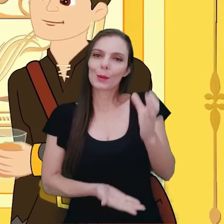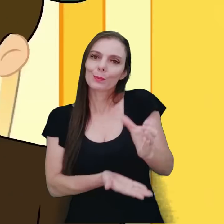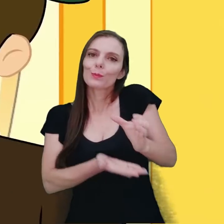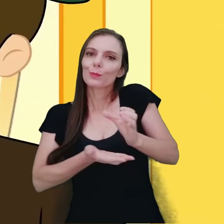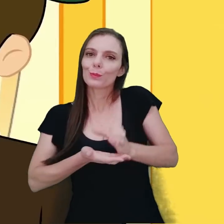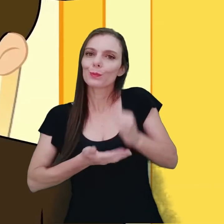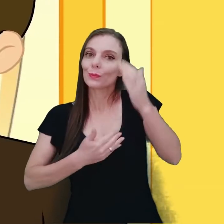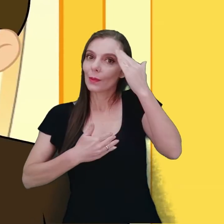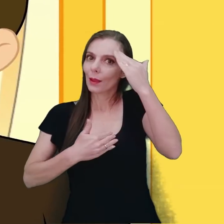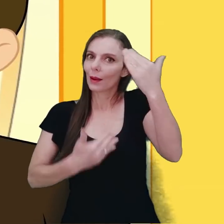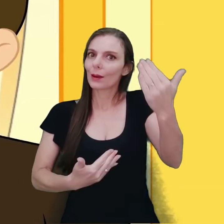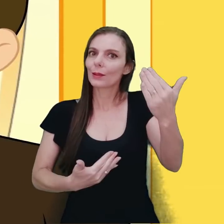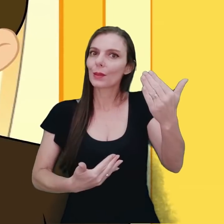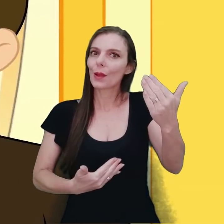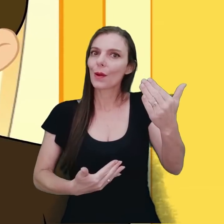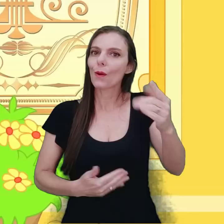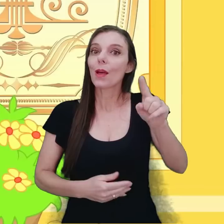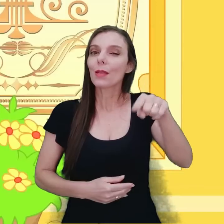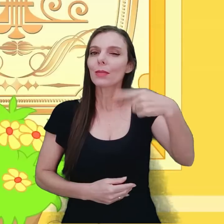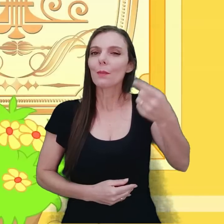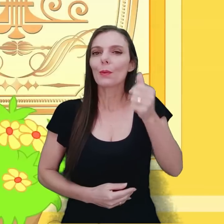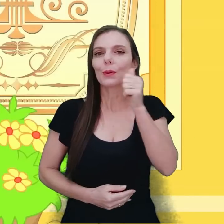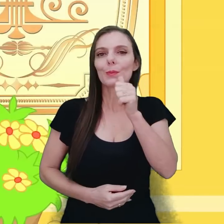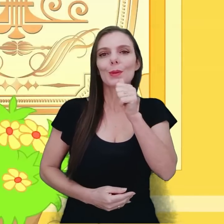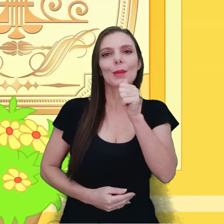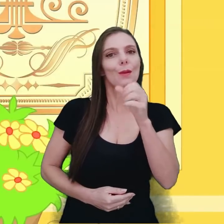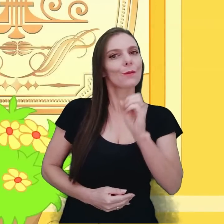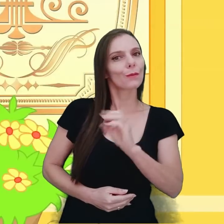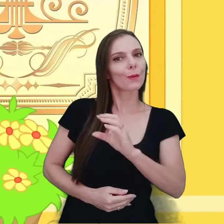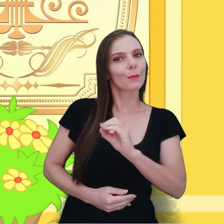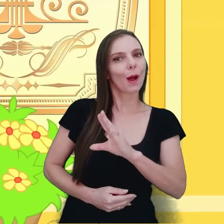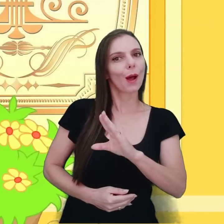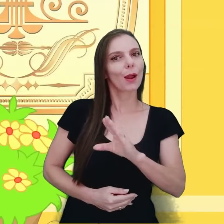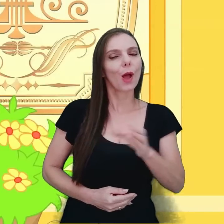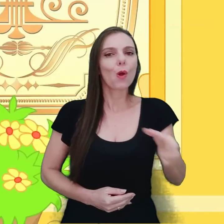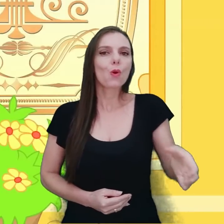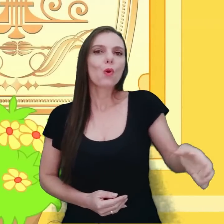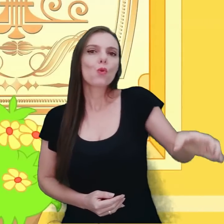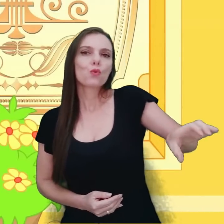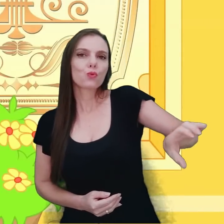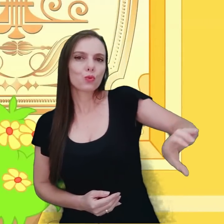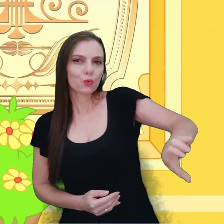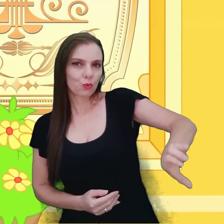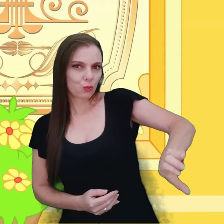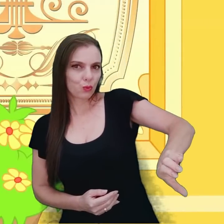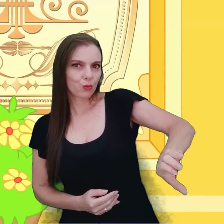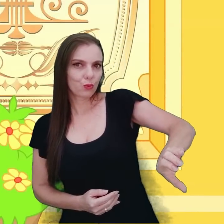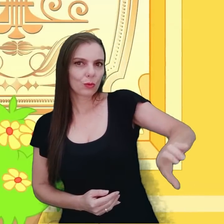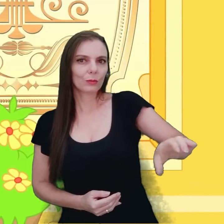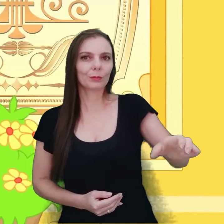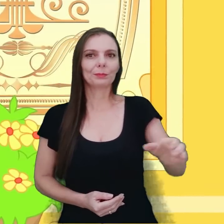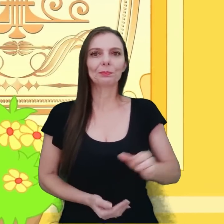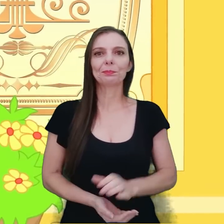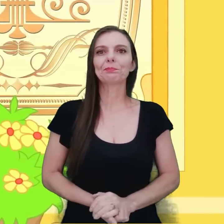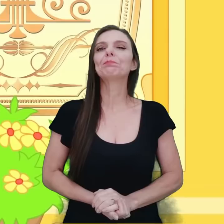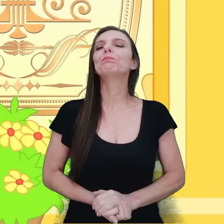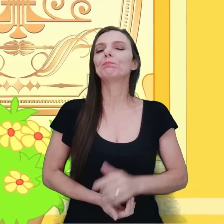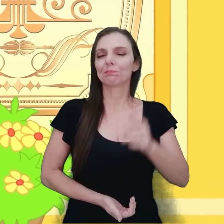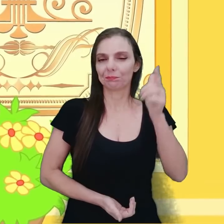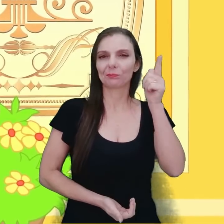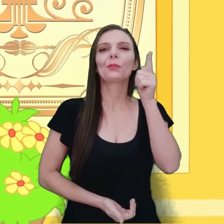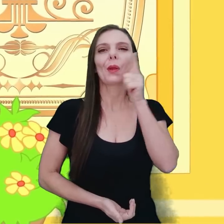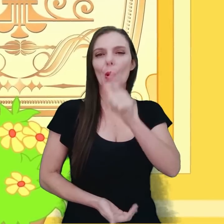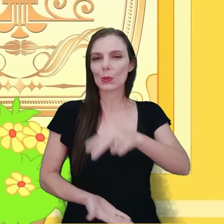agradeceu a princesa e quando ela saiu, ele jogou todo o suco fora e